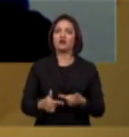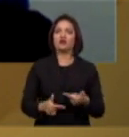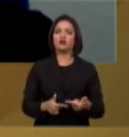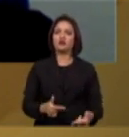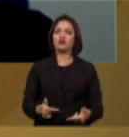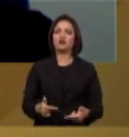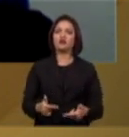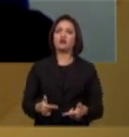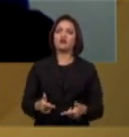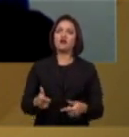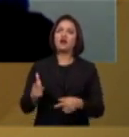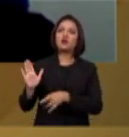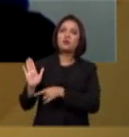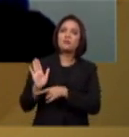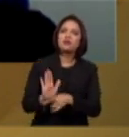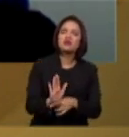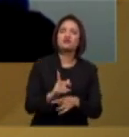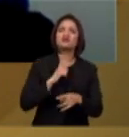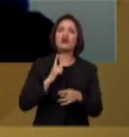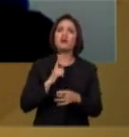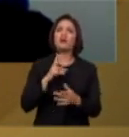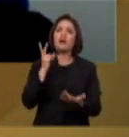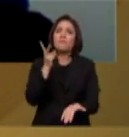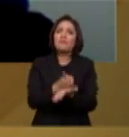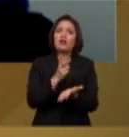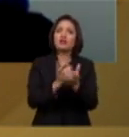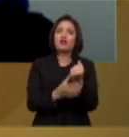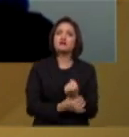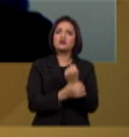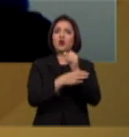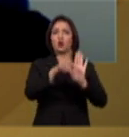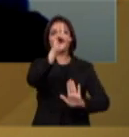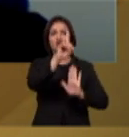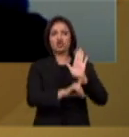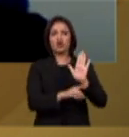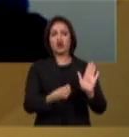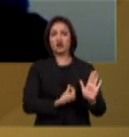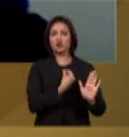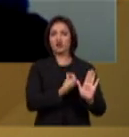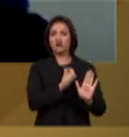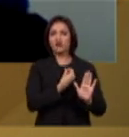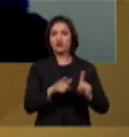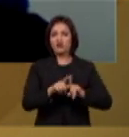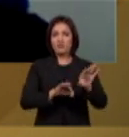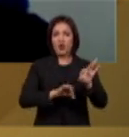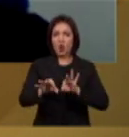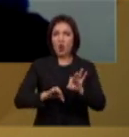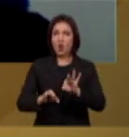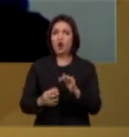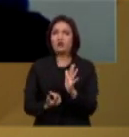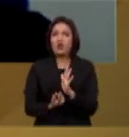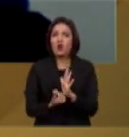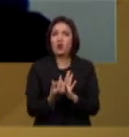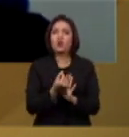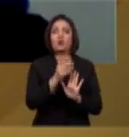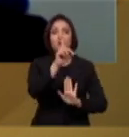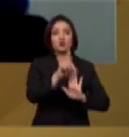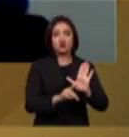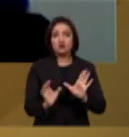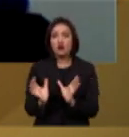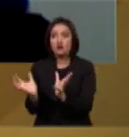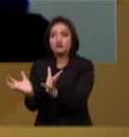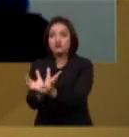inquestionável e fundamental direito à vida, quanto em prol da ordem econômica dos direitos coletivos,